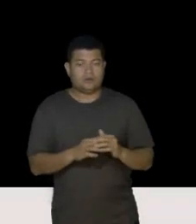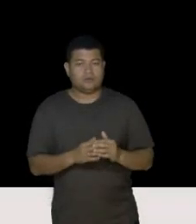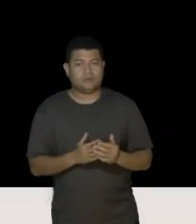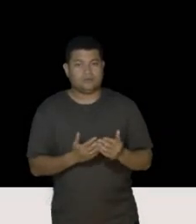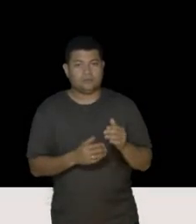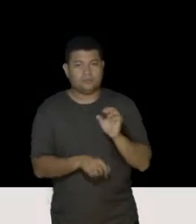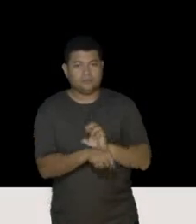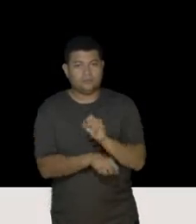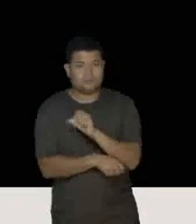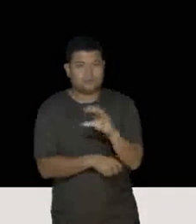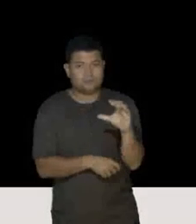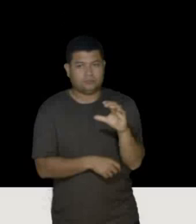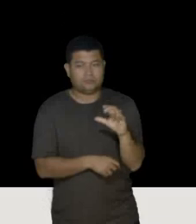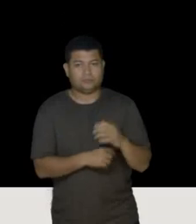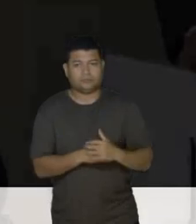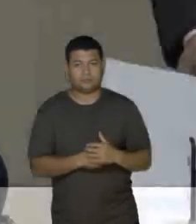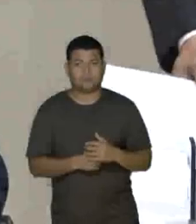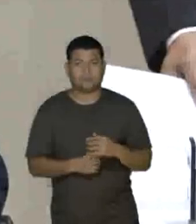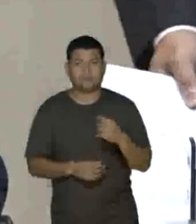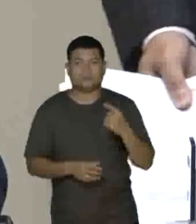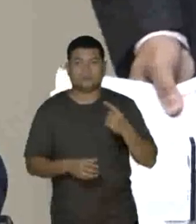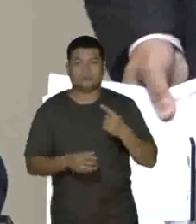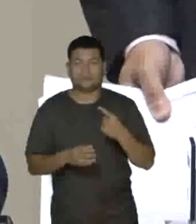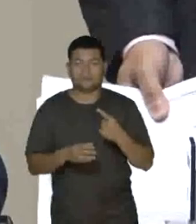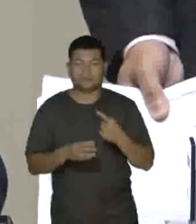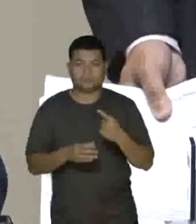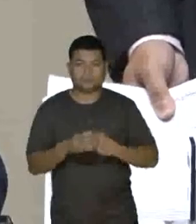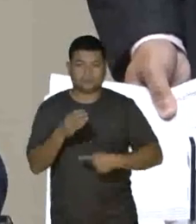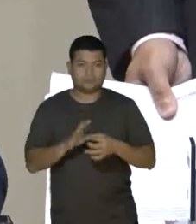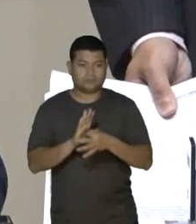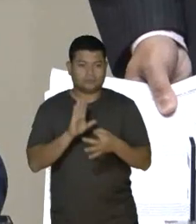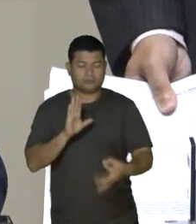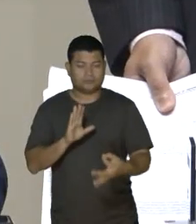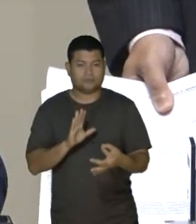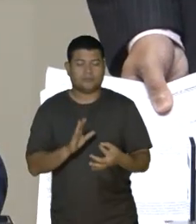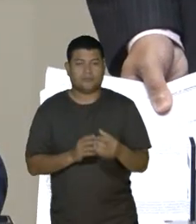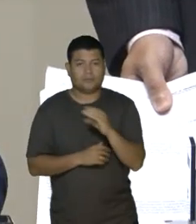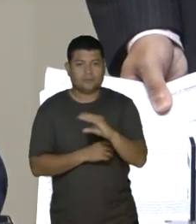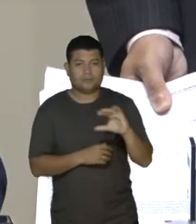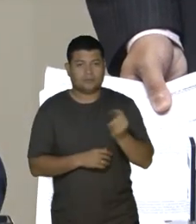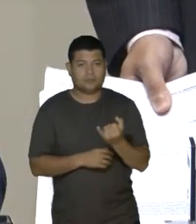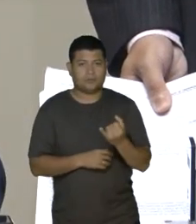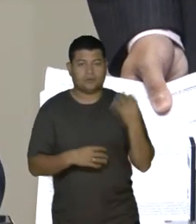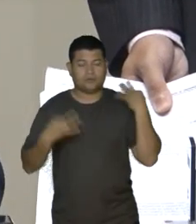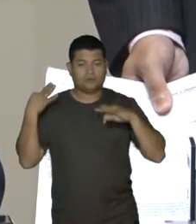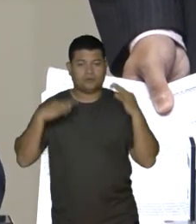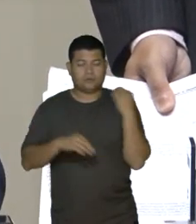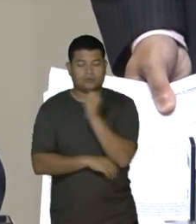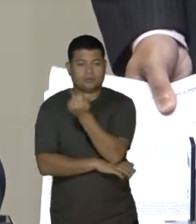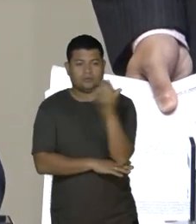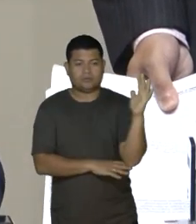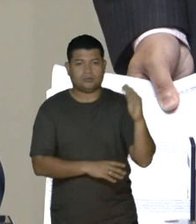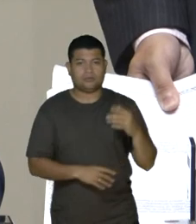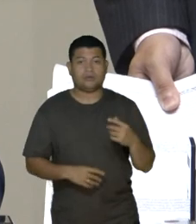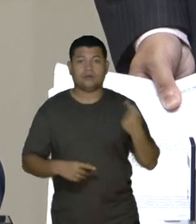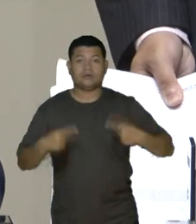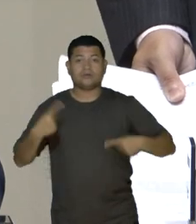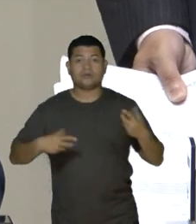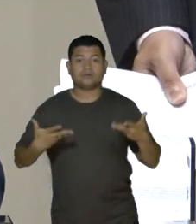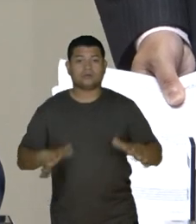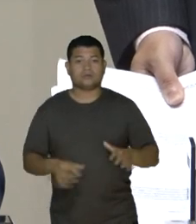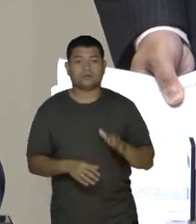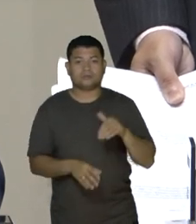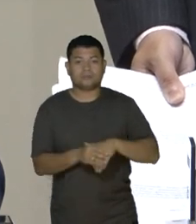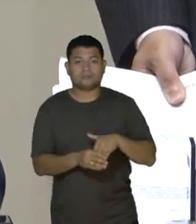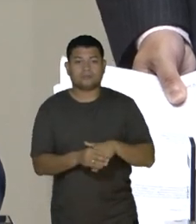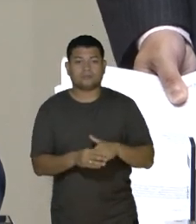Santa Catarina. Parecer é favorável da CCJ, da Comissão de Turismo e Meio Ambiente. Em discussão, não havendo em